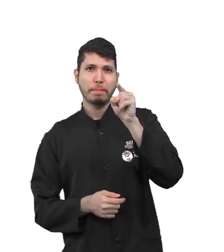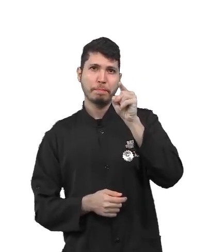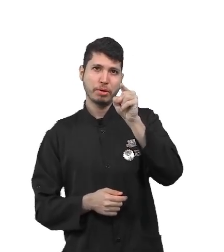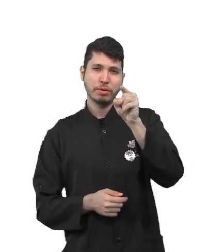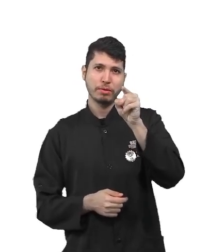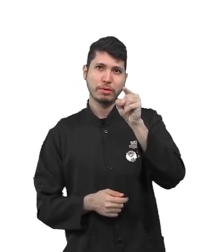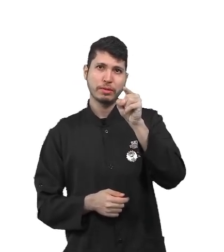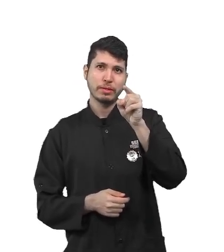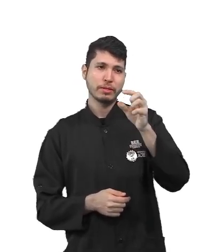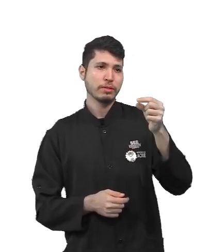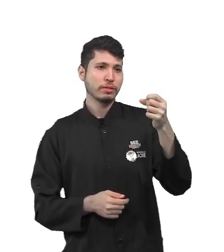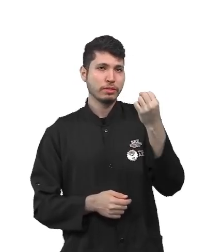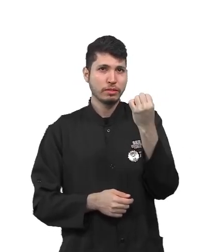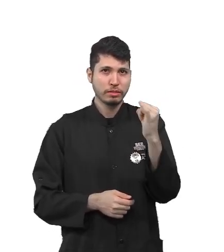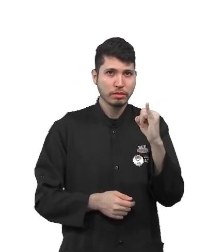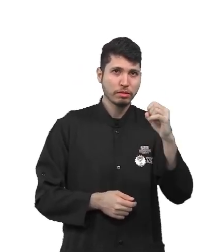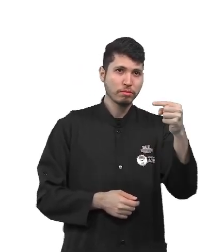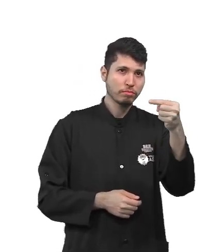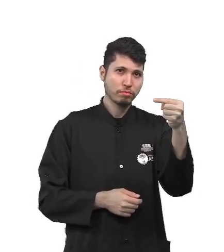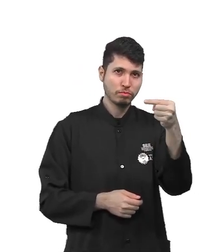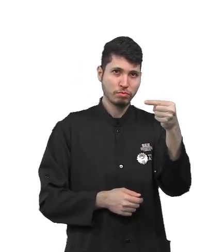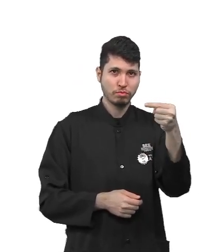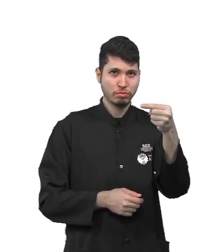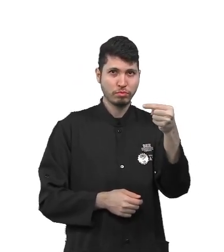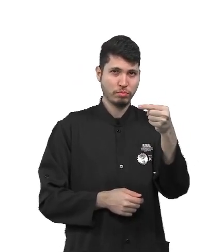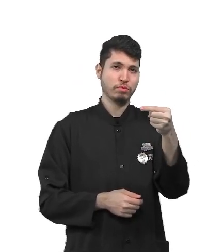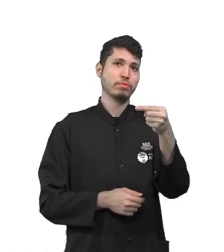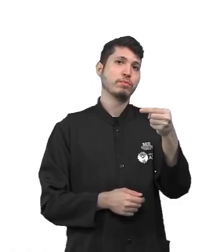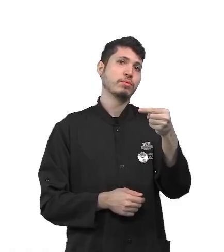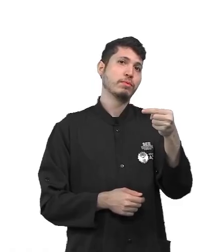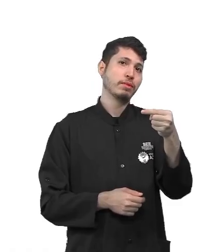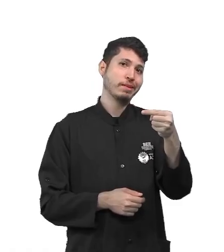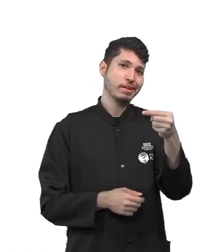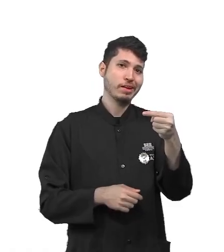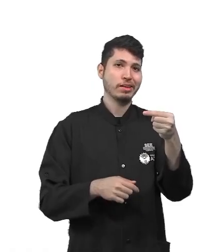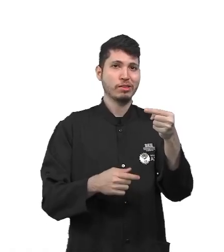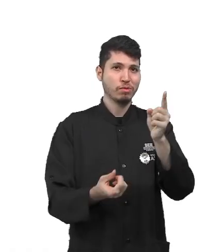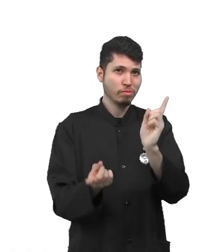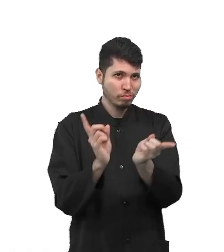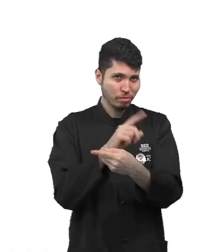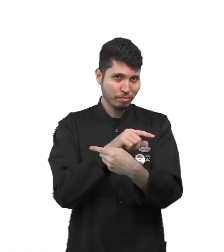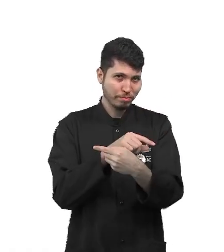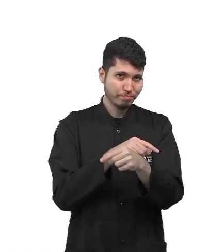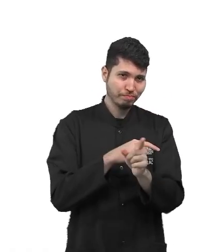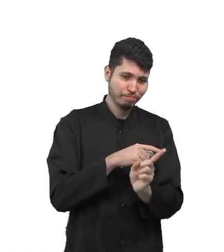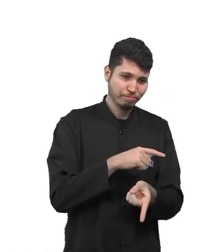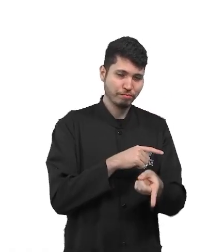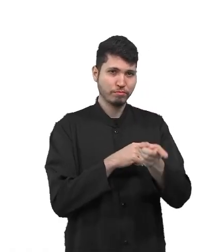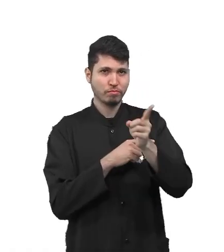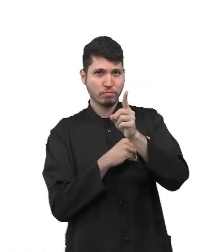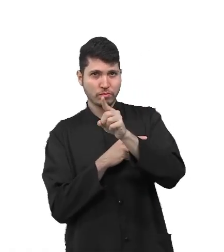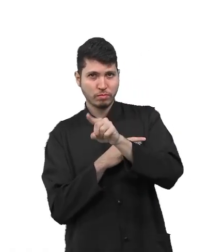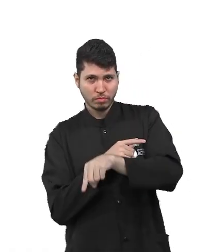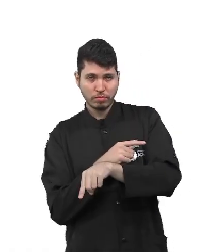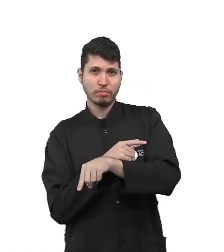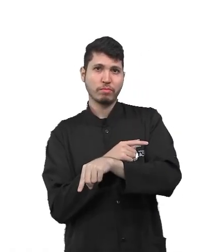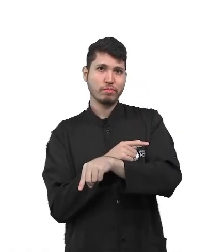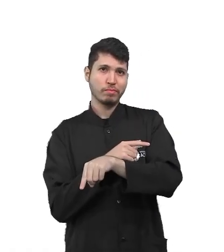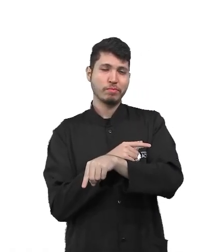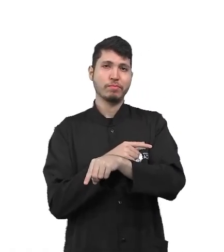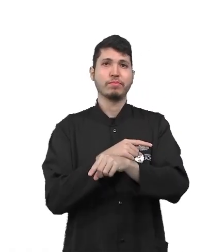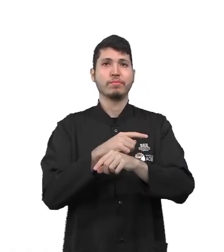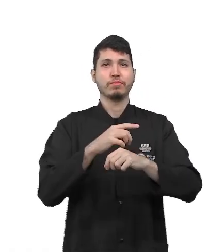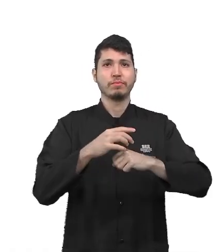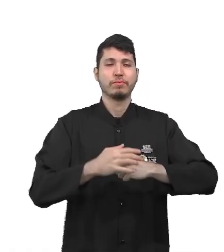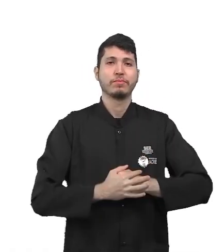que acontece? Aí ele vai ter uma expressão triste, tá vendo aqui, ó, meio melancólica, né? A gente chama isso aqui de borocochô, né? Um